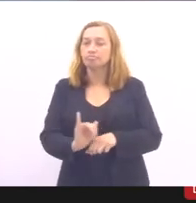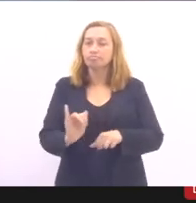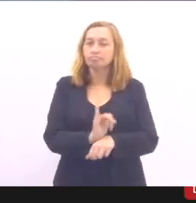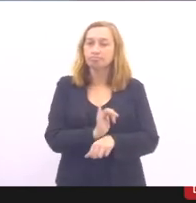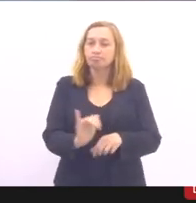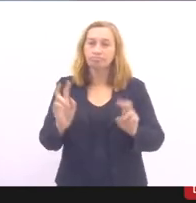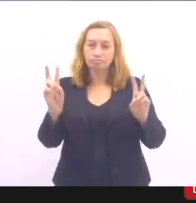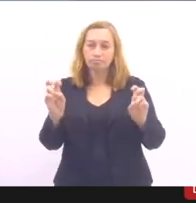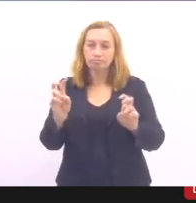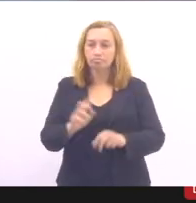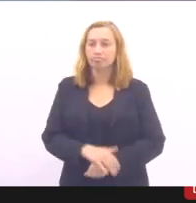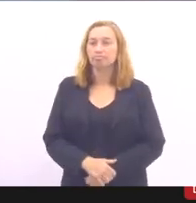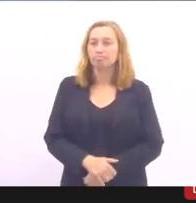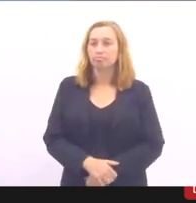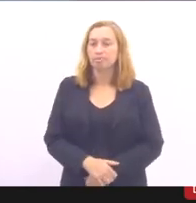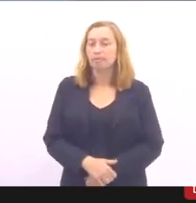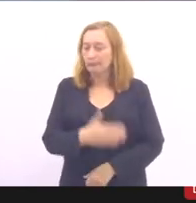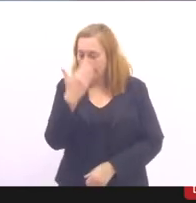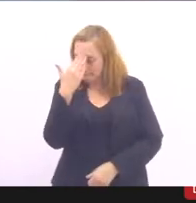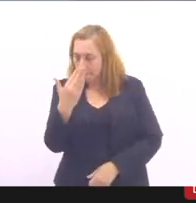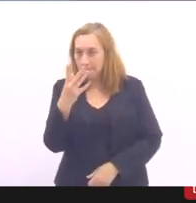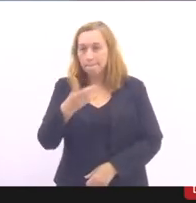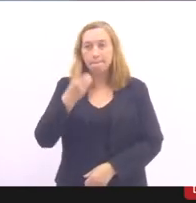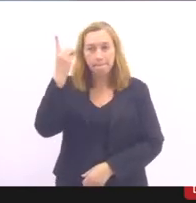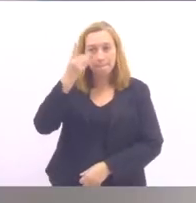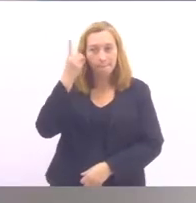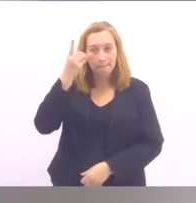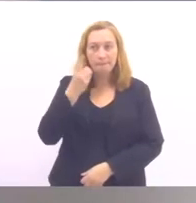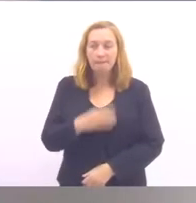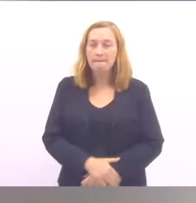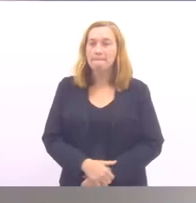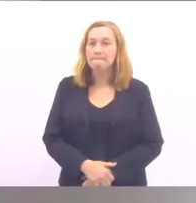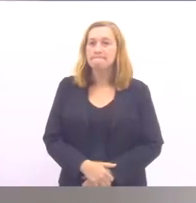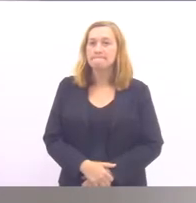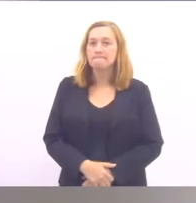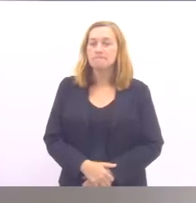essas questões. Obrigada, deputado.